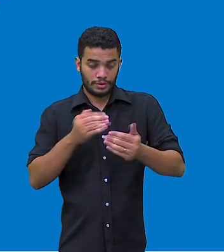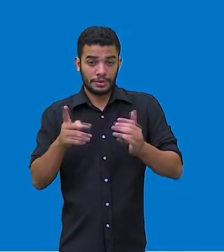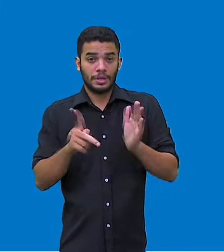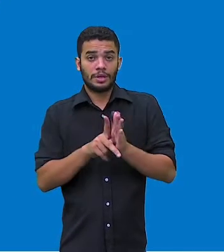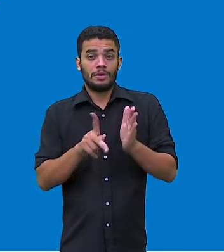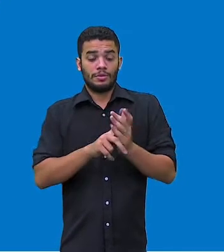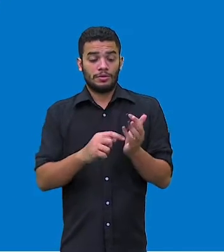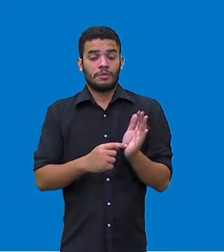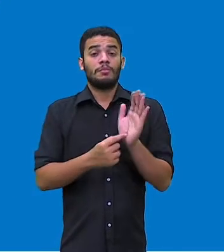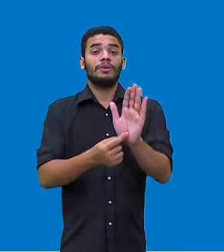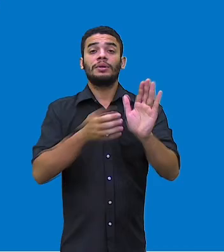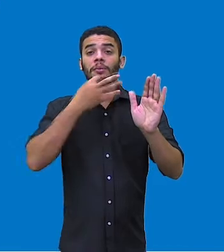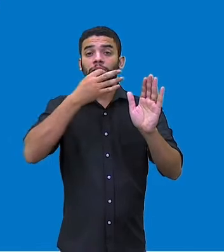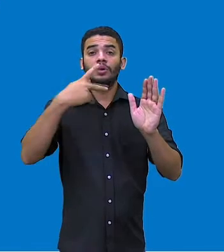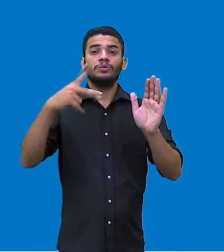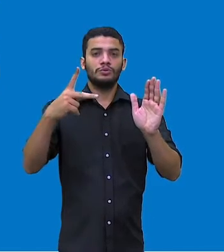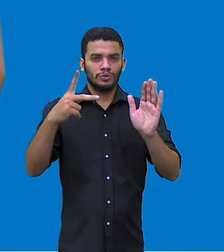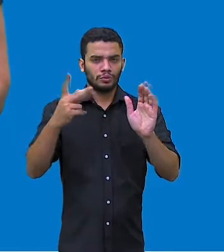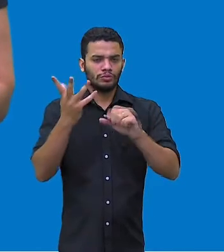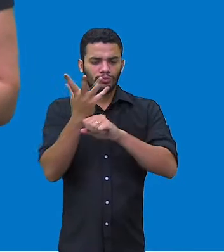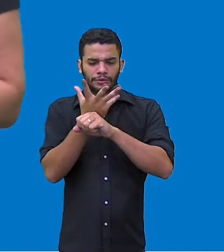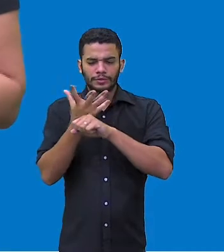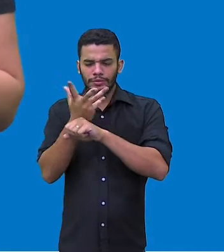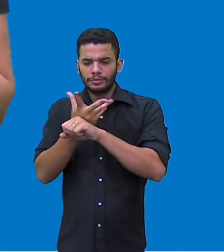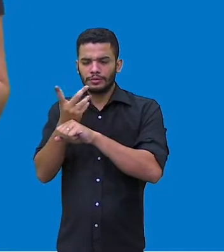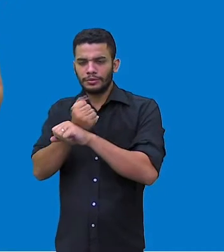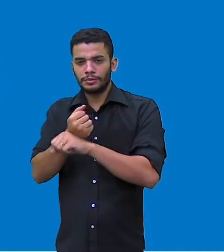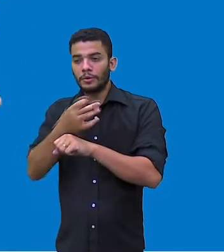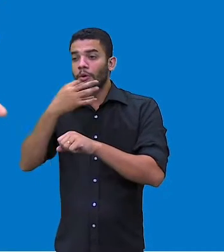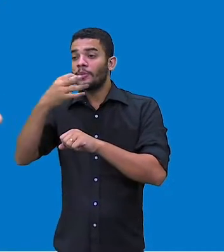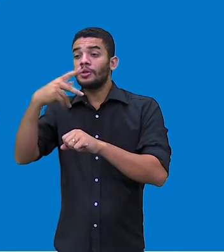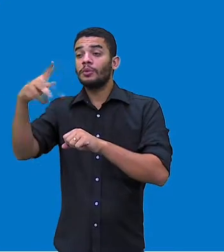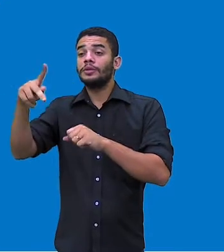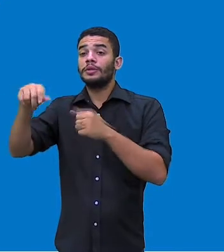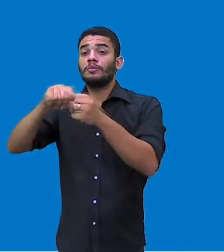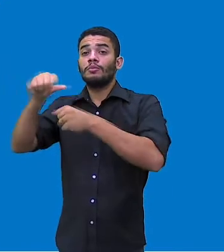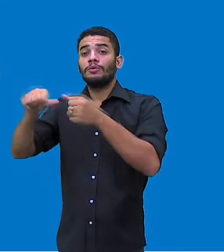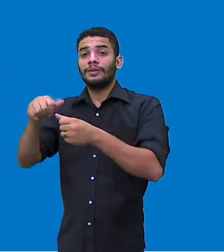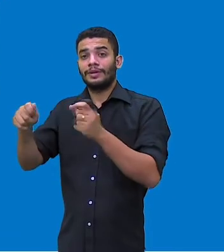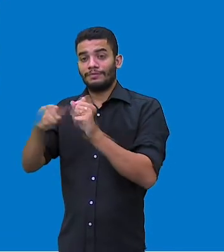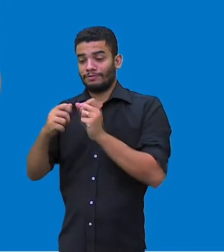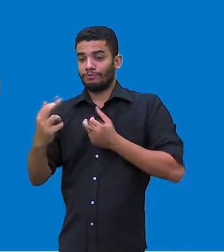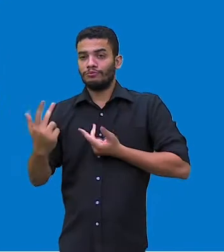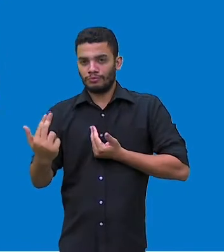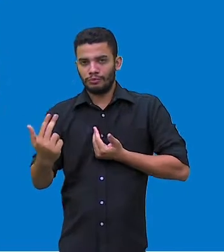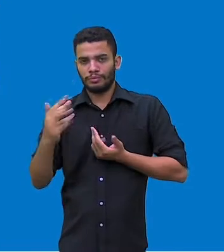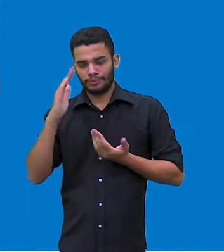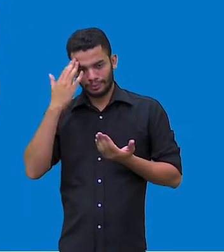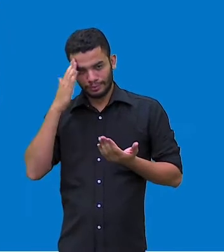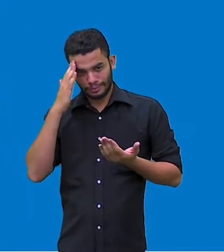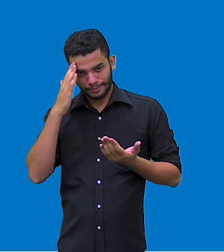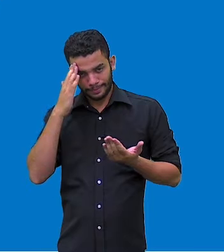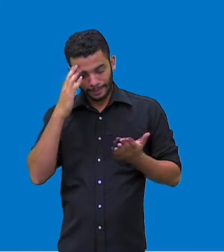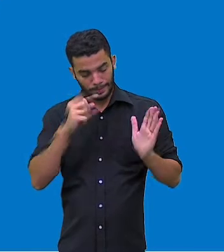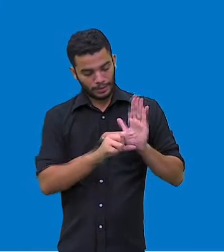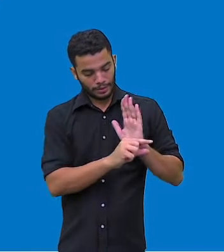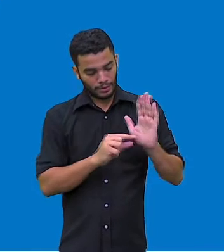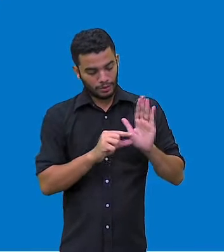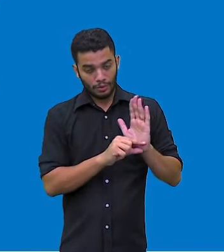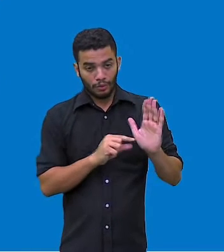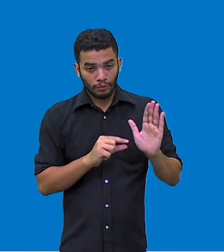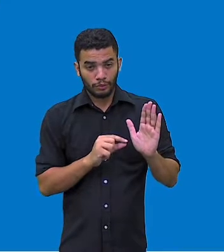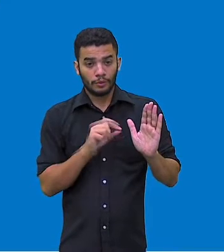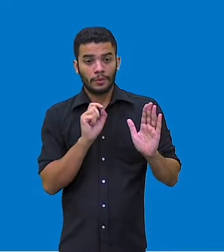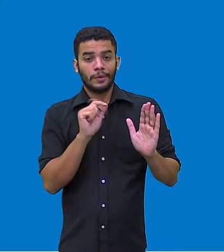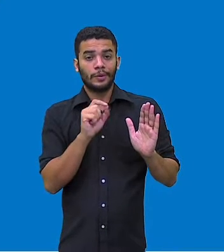e já persuadir também, convencer o leitor. E por último aí, a conclusão, que é essa ênfase, essa retomada da tese, né?